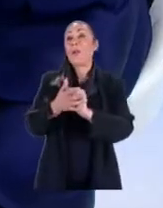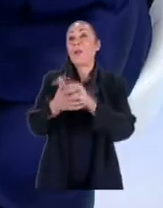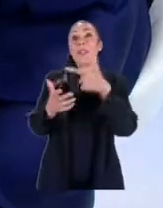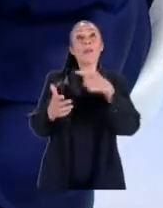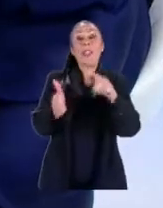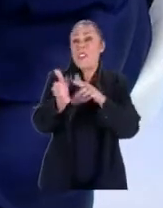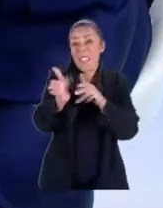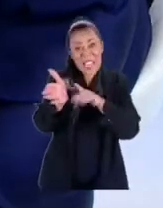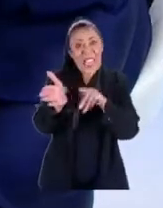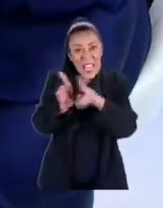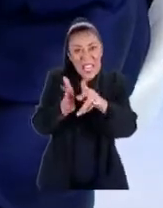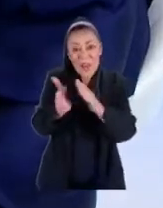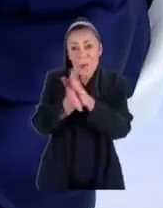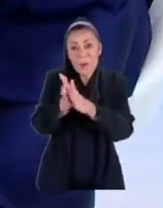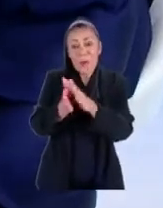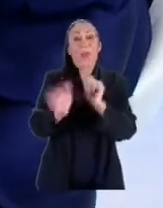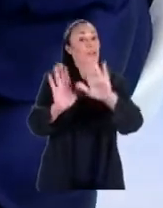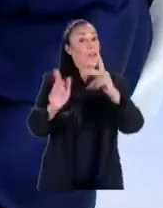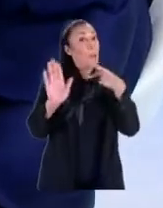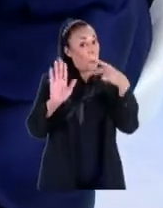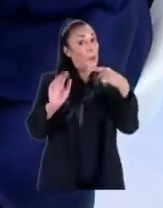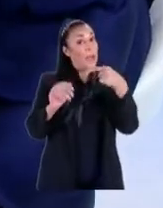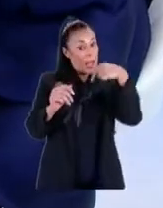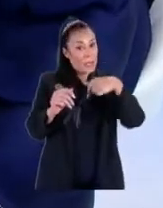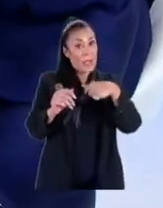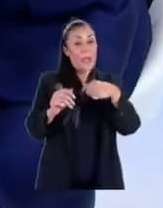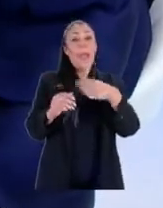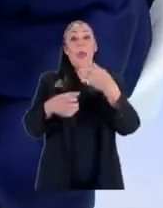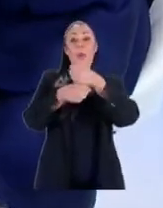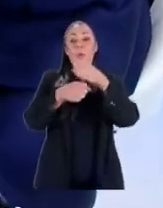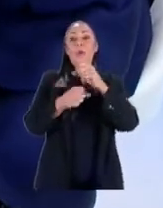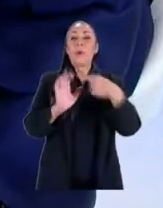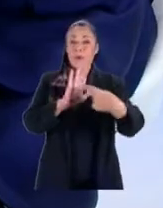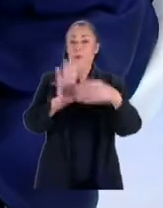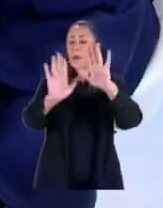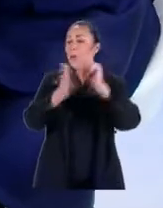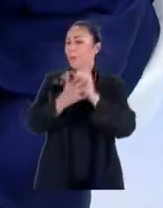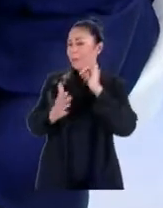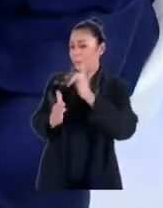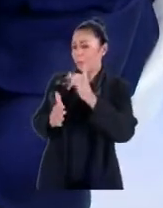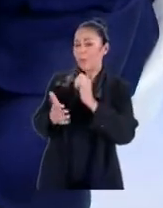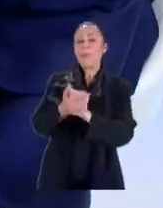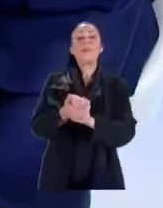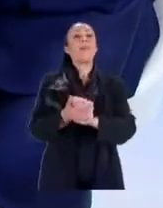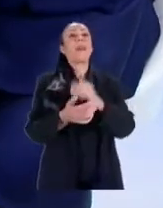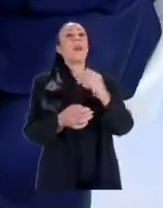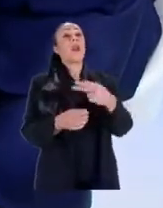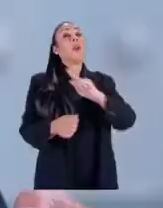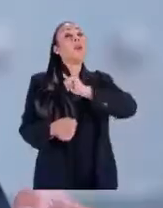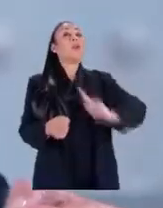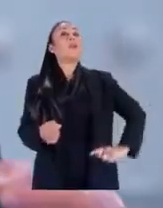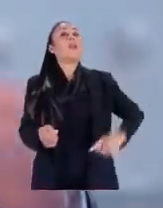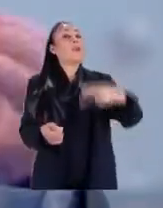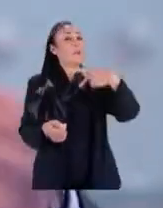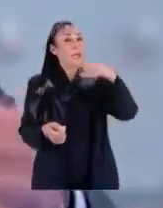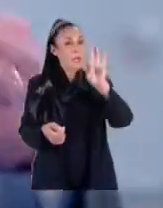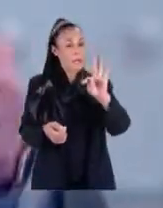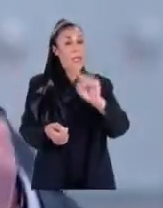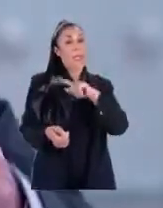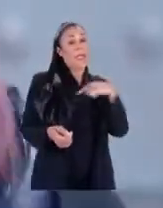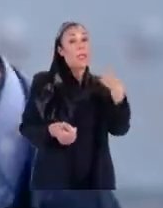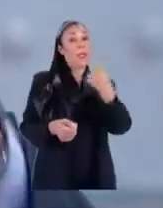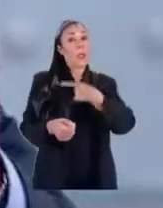Se você prometer para mim falar aqui, eu vou te mandar os números. Claro. Deixa eu te contar uma coisa. Foi no governo do PT que